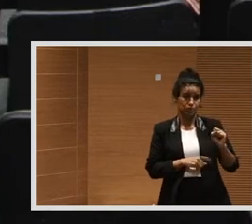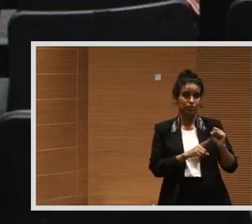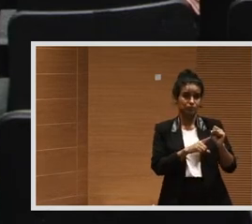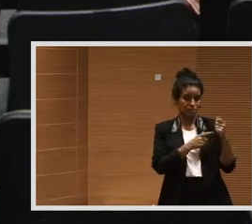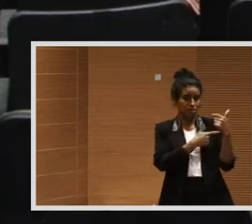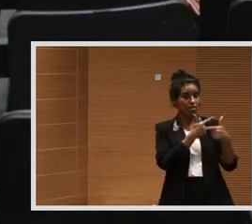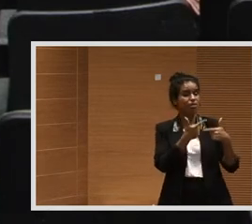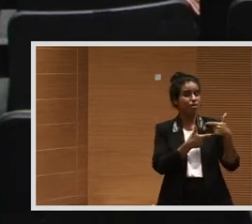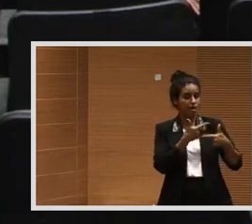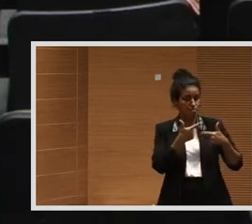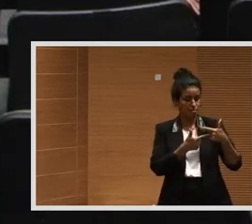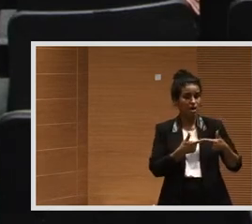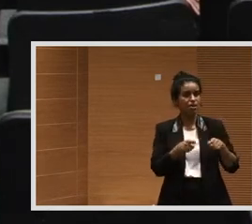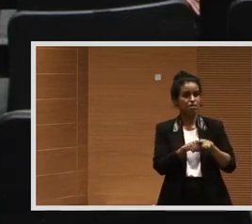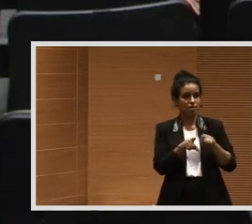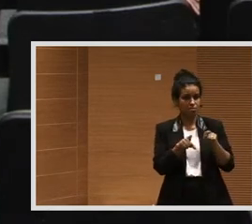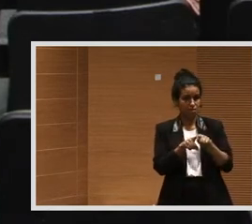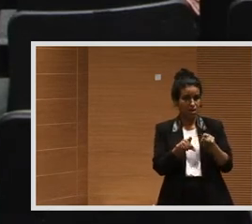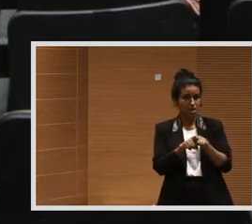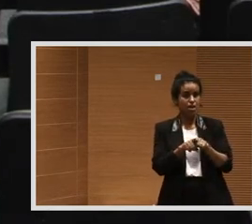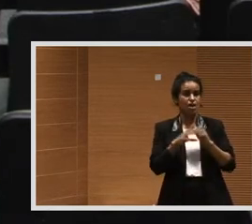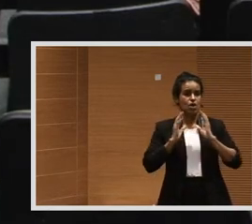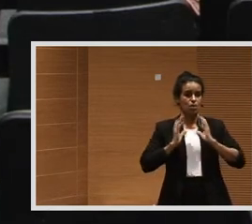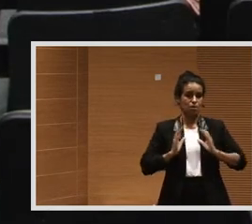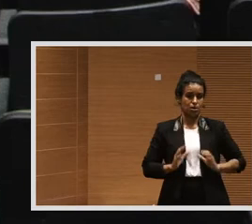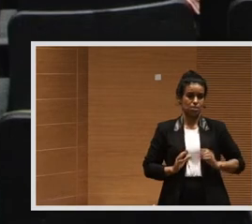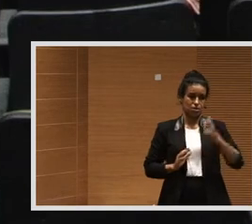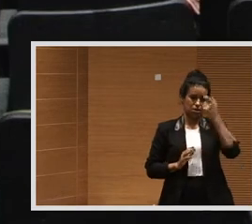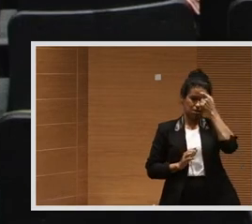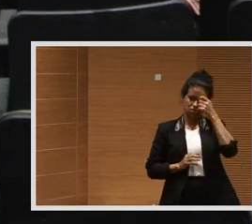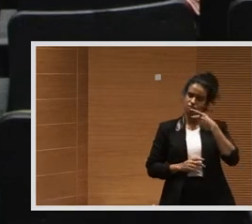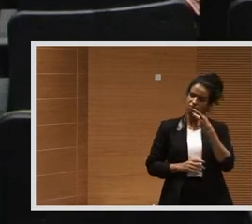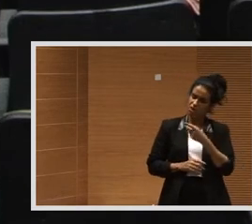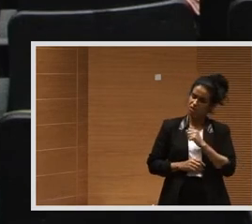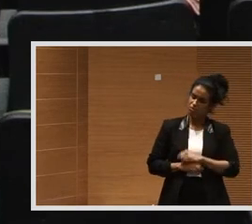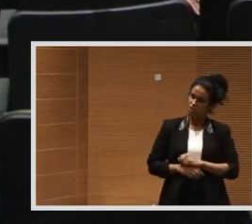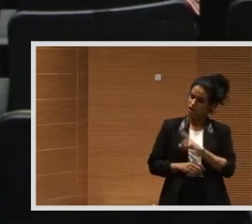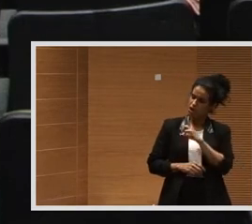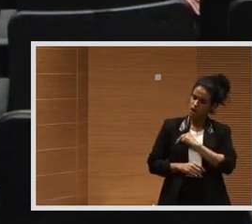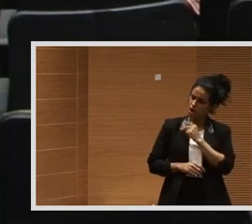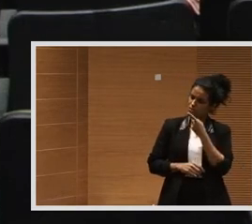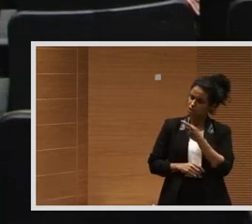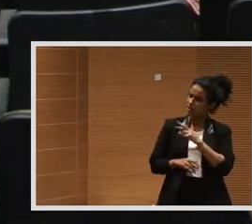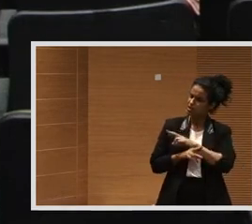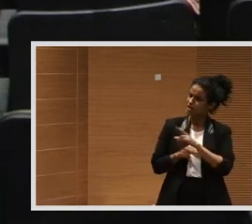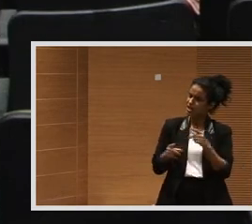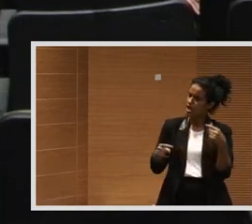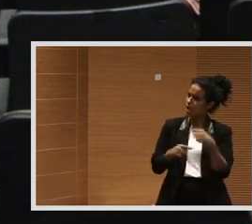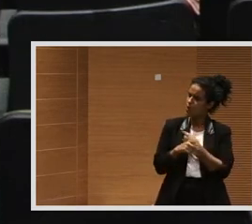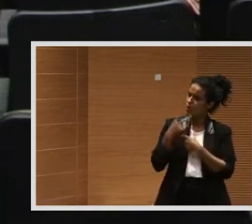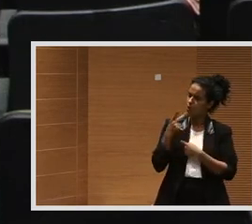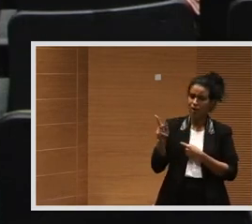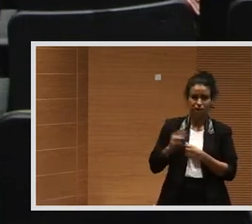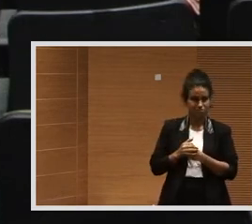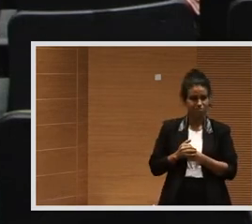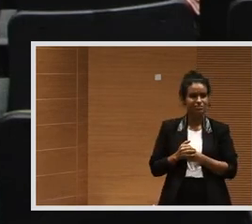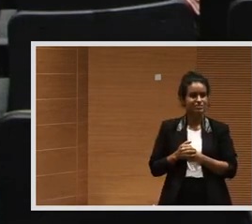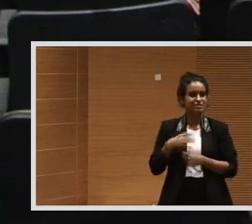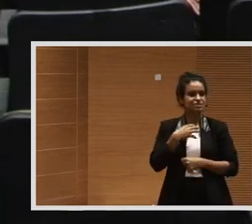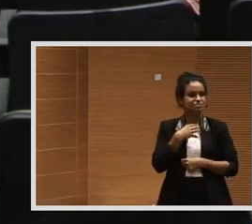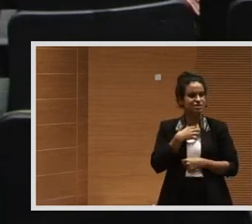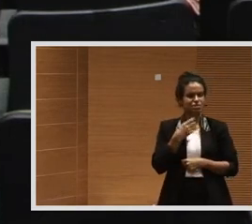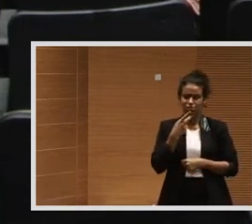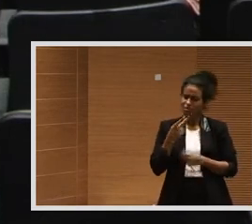bem cognitiva comportamental, que a gente olha e fala, nossa, eu acho que eles não são cognitivos comportamentais. A gente tem até essa